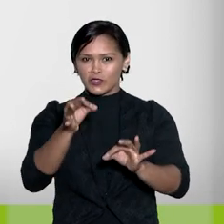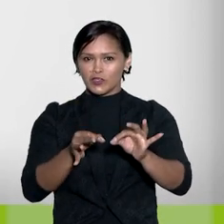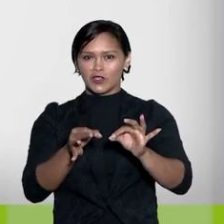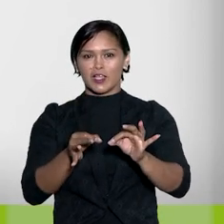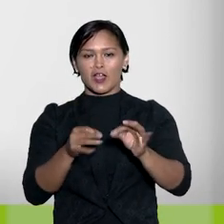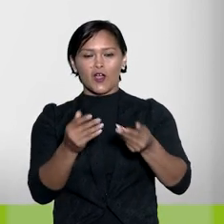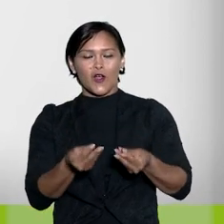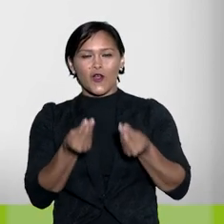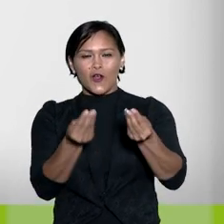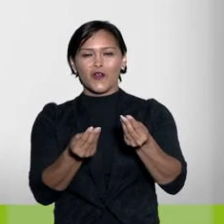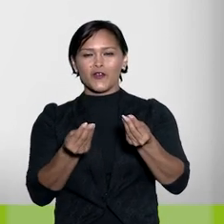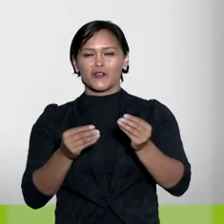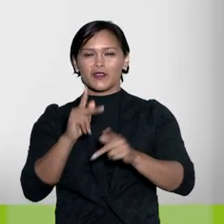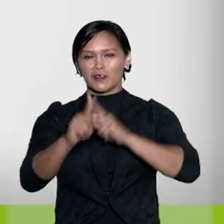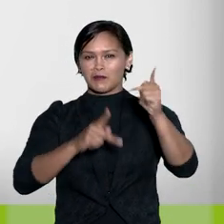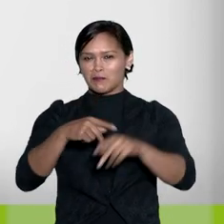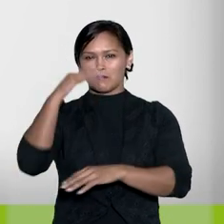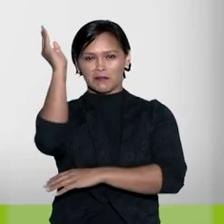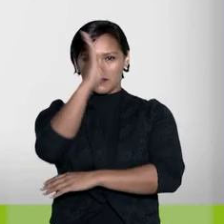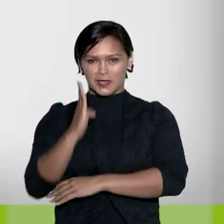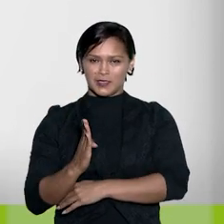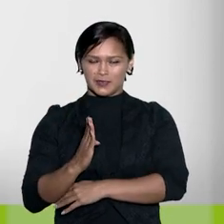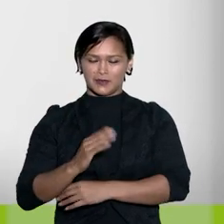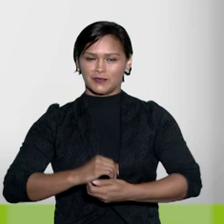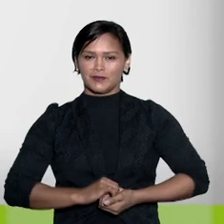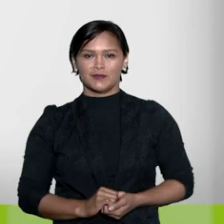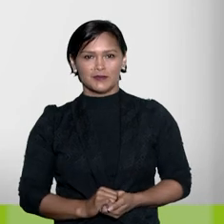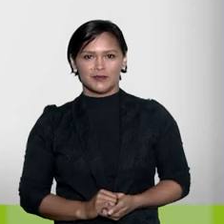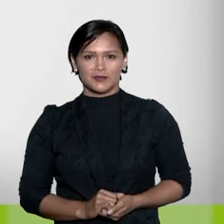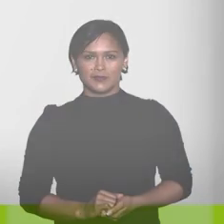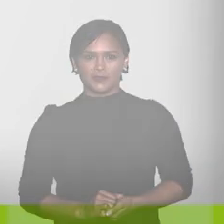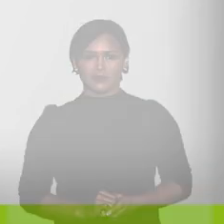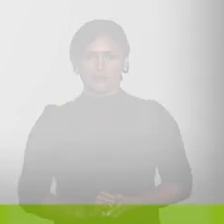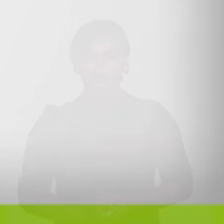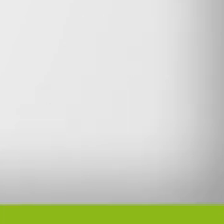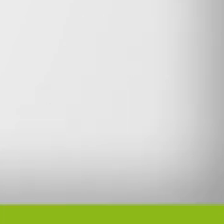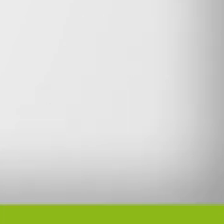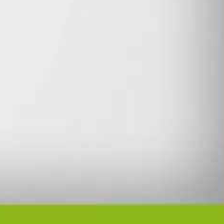prestação jurisdicional oferecida aos brasileiros.